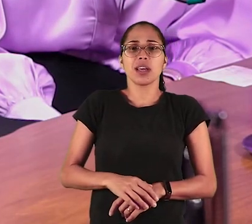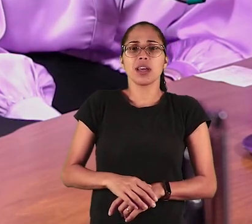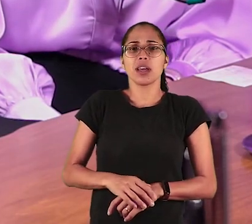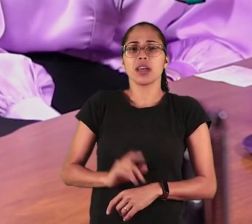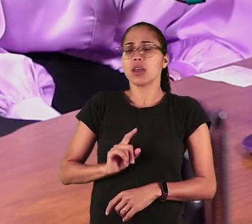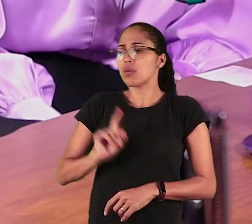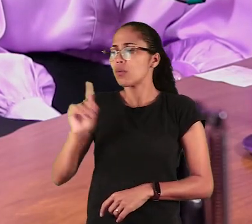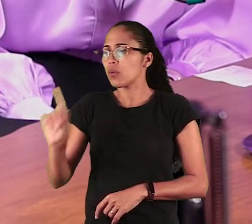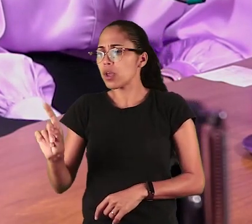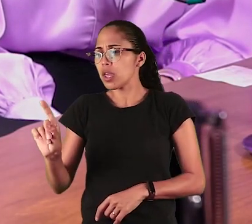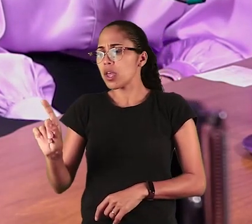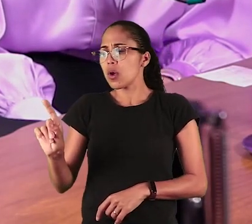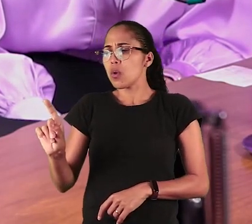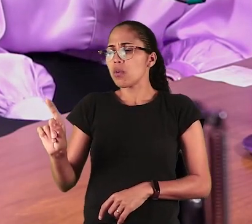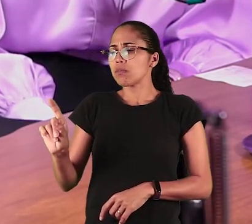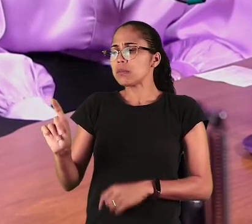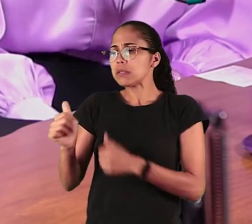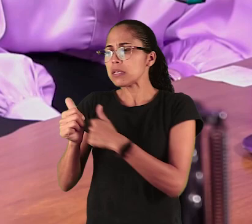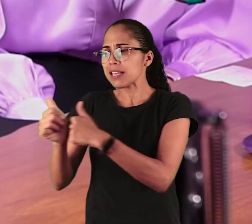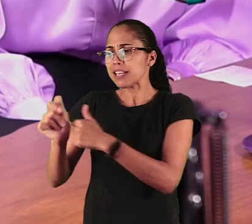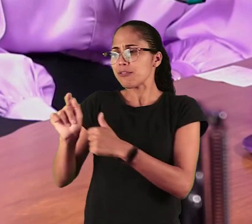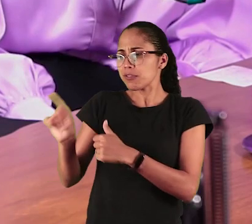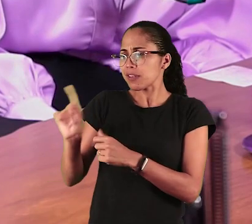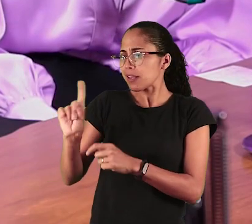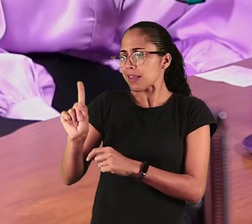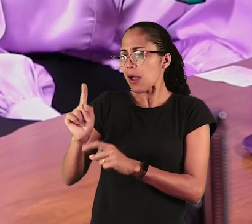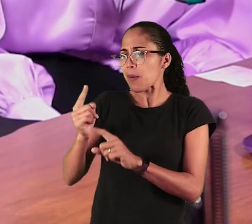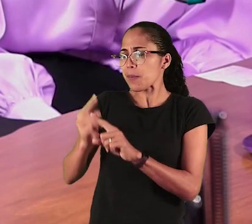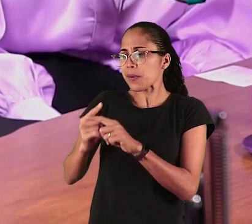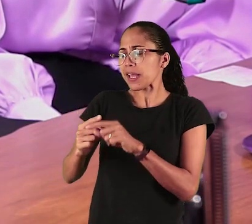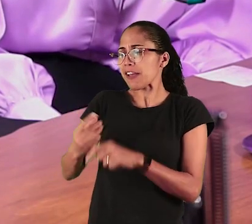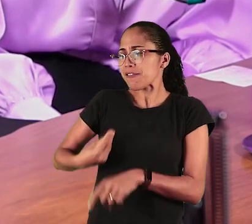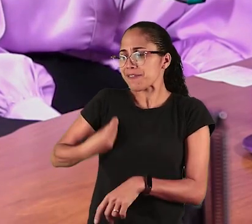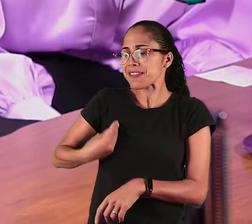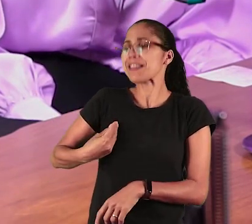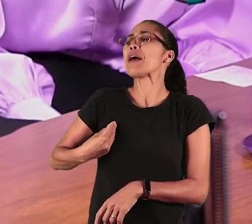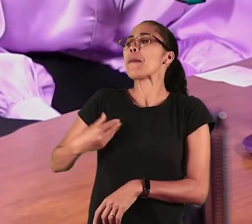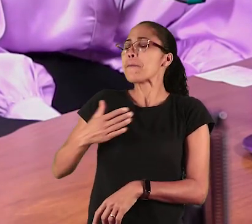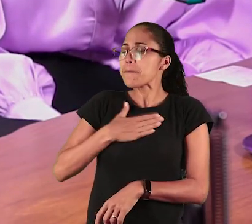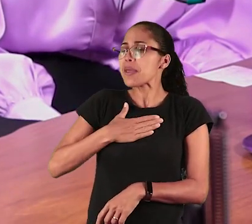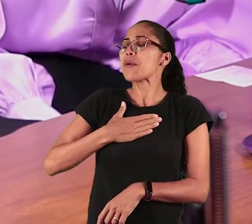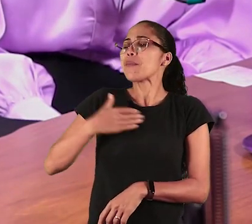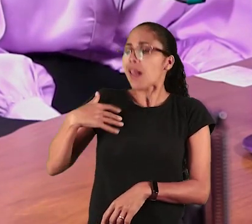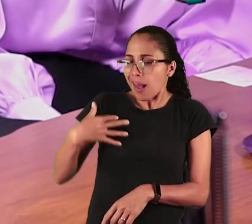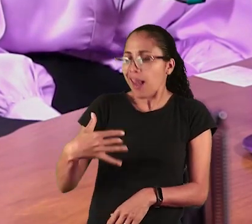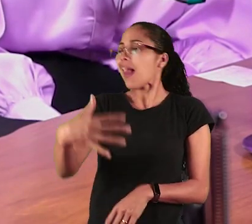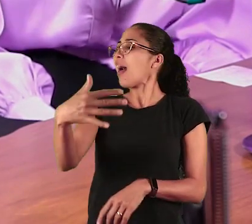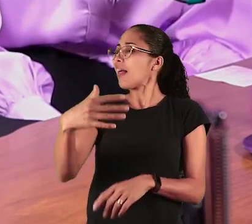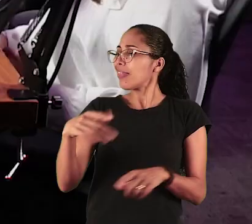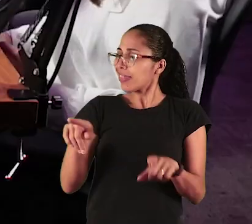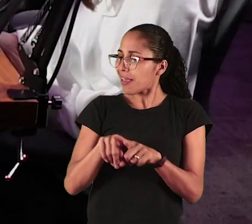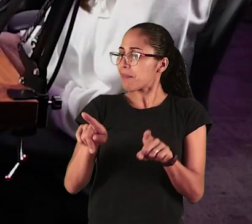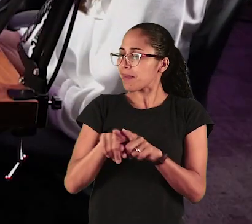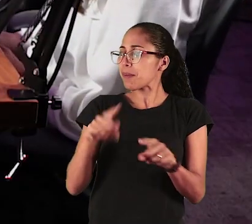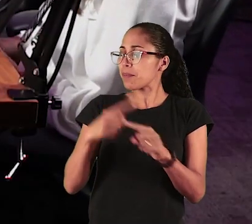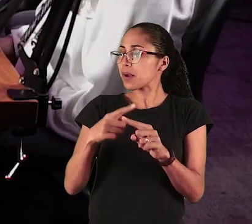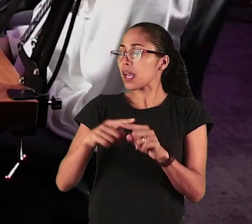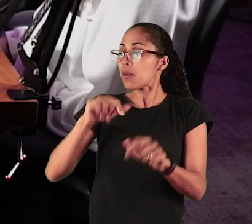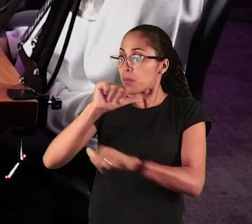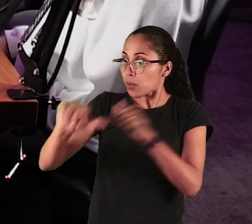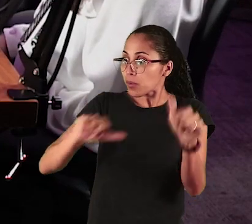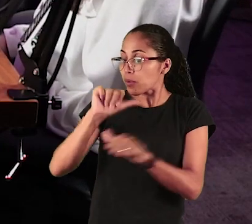eu não vim aqui te seguir a minha vida tá acontecendo a gente só mudou um pouco o lugar que a gente mora dinâmica